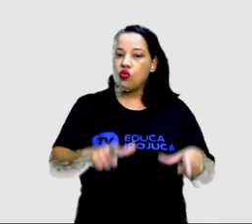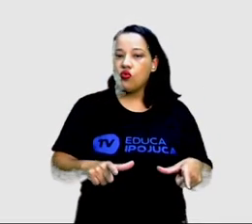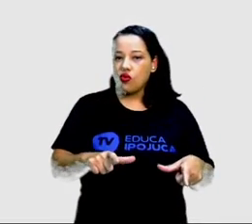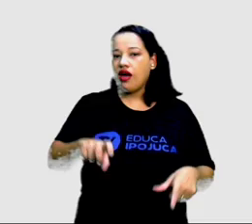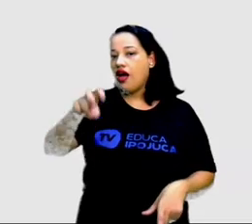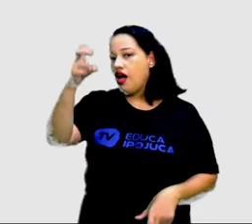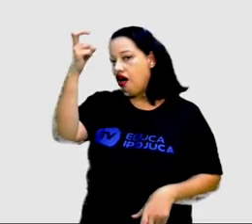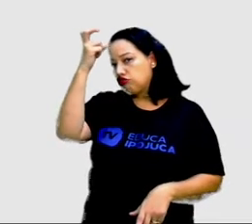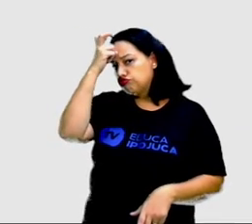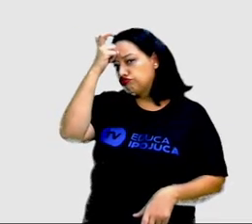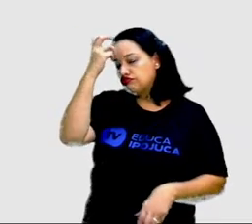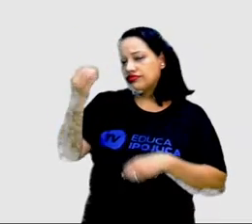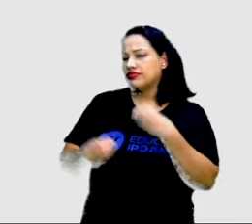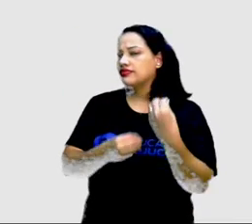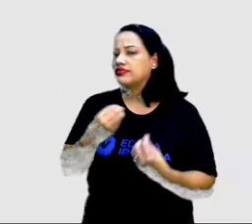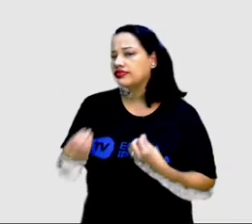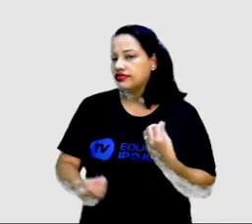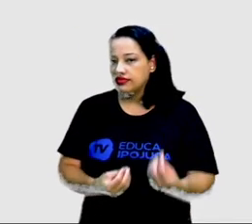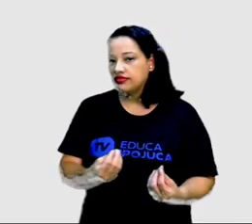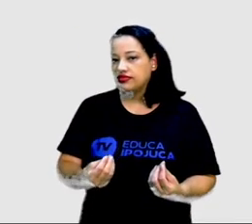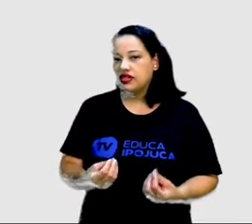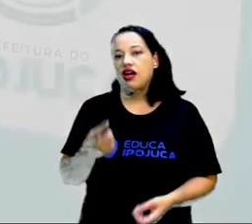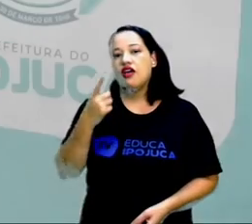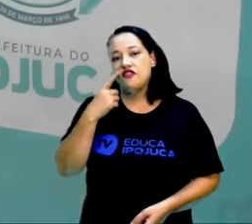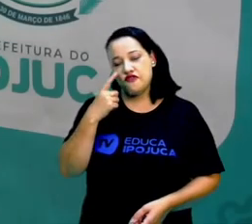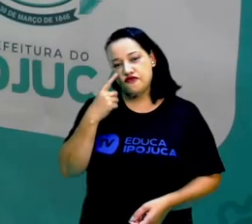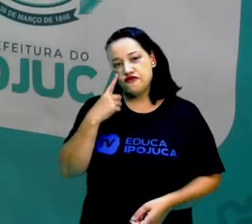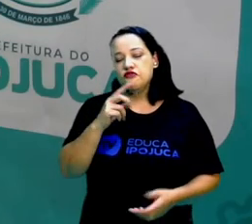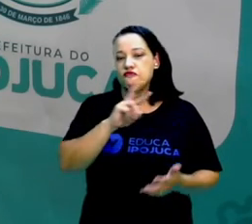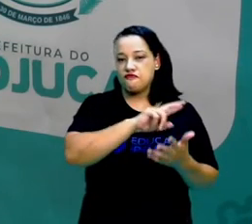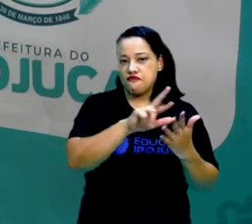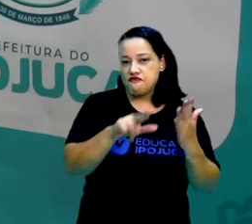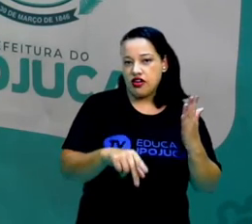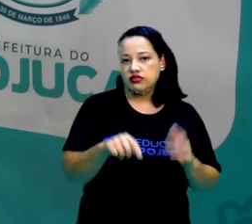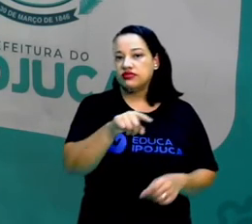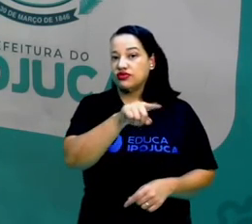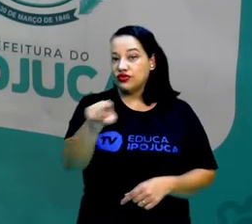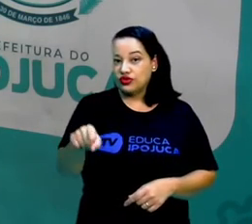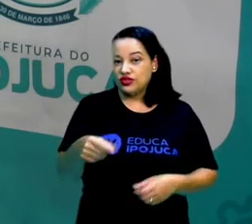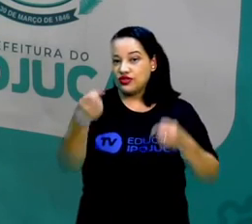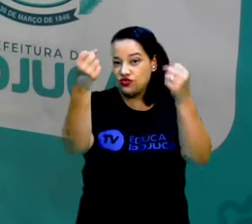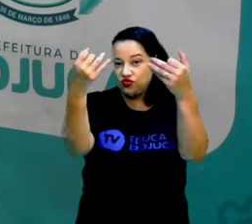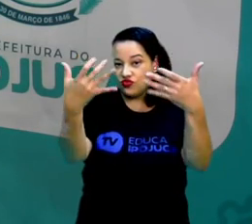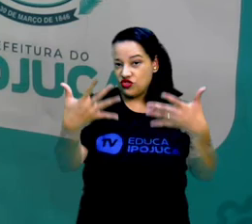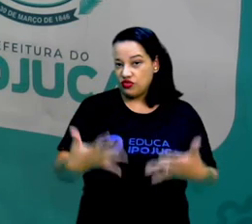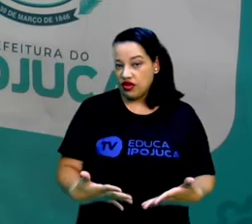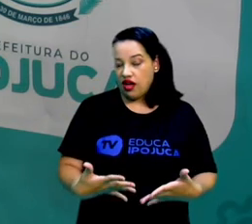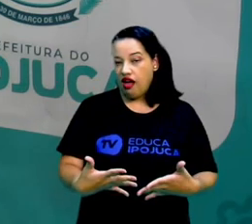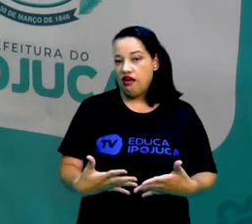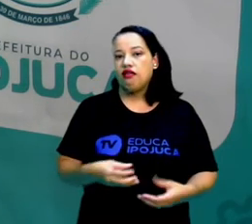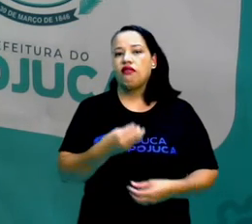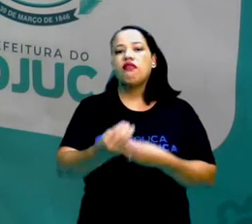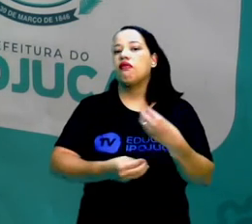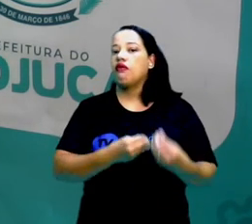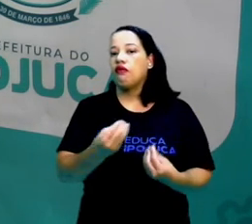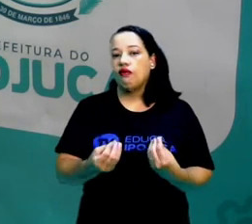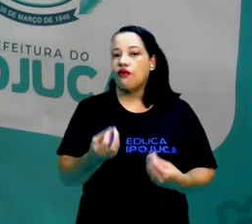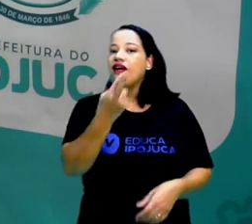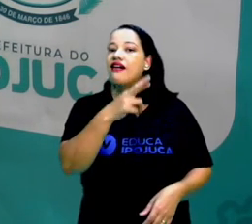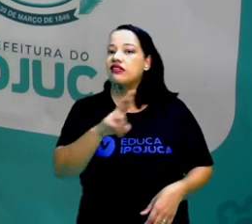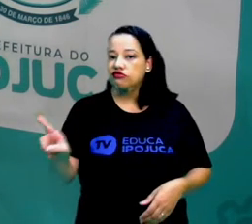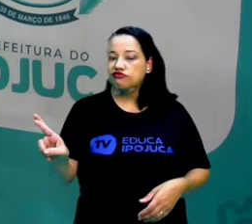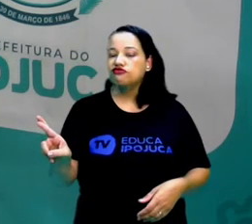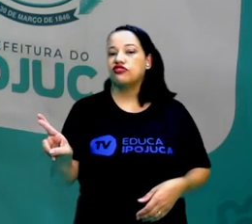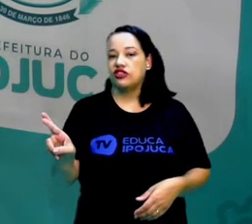agentes aqui vários aspectos da religião no Egito antigo Então quero que vocês não falam aí como é que era essa